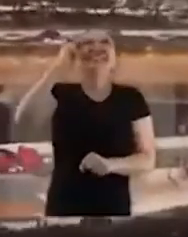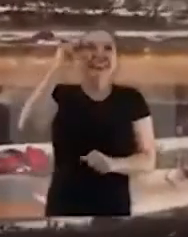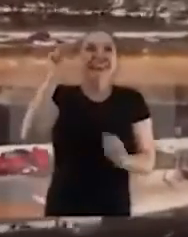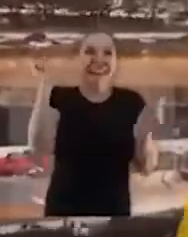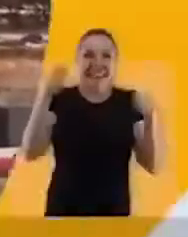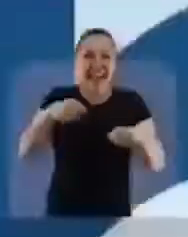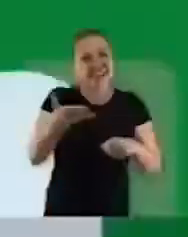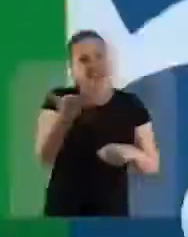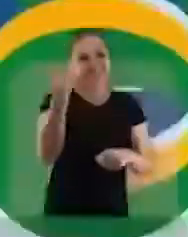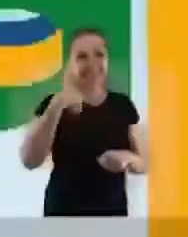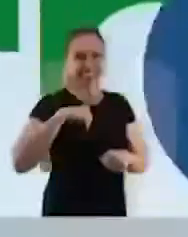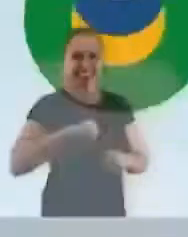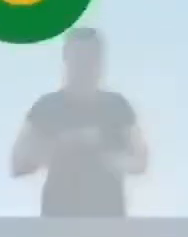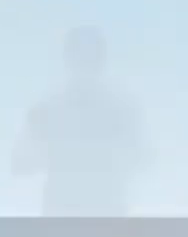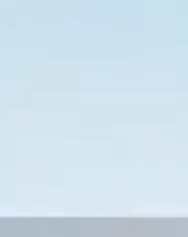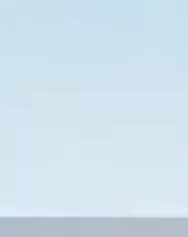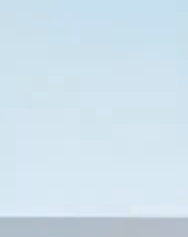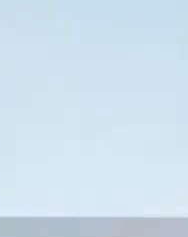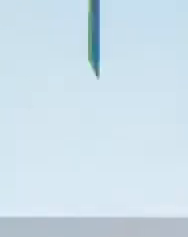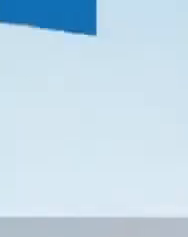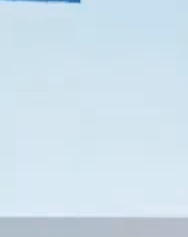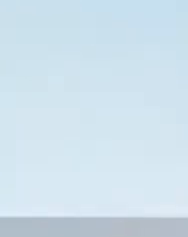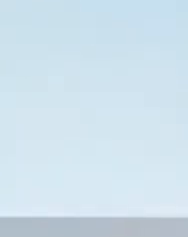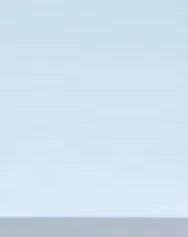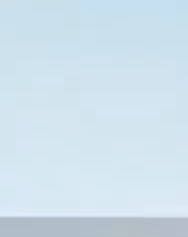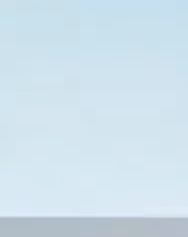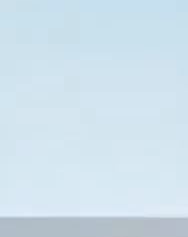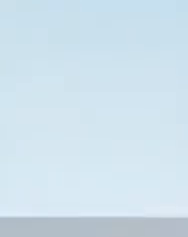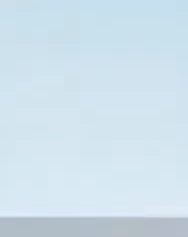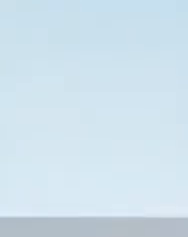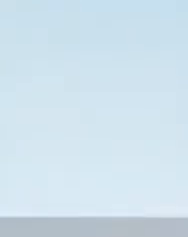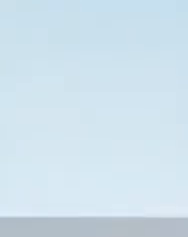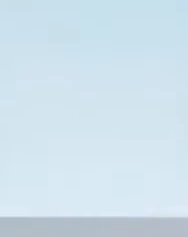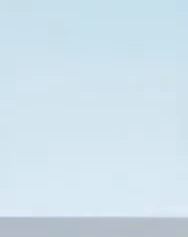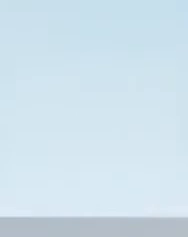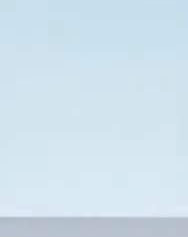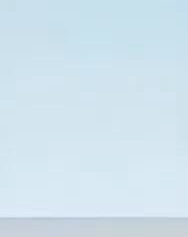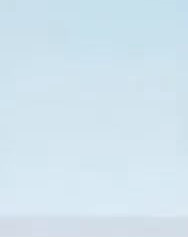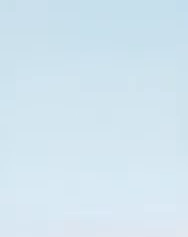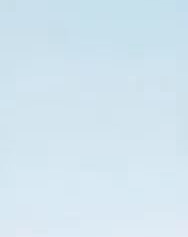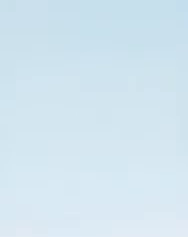Bolsonaro, presidente. Pelo bem do Brasil.